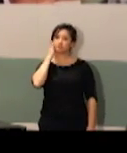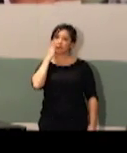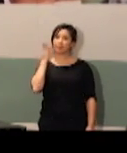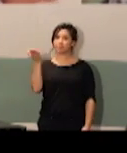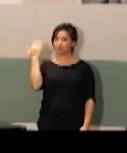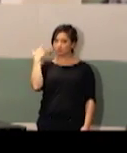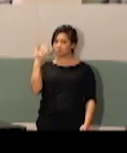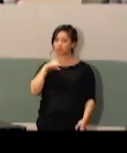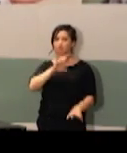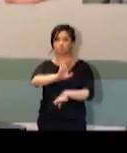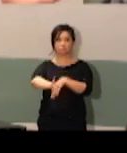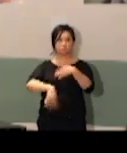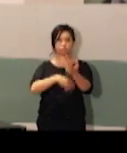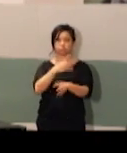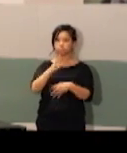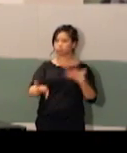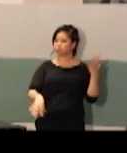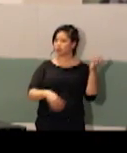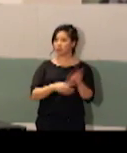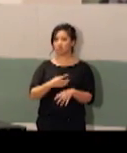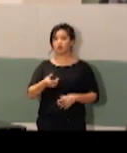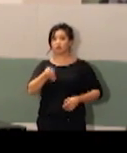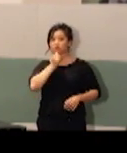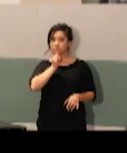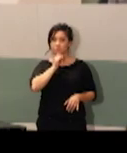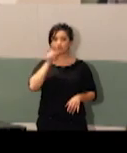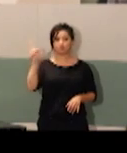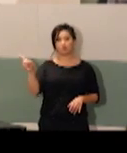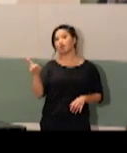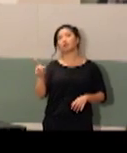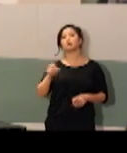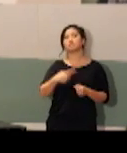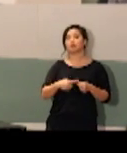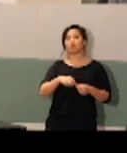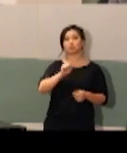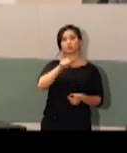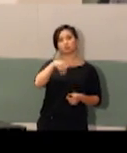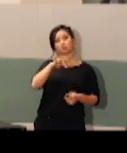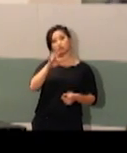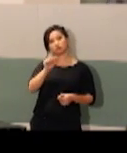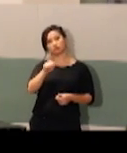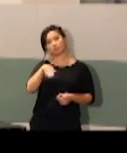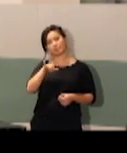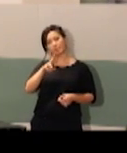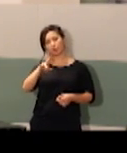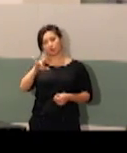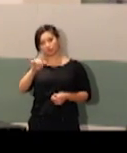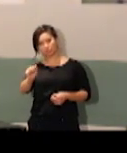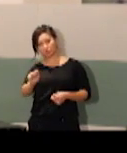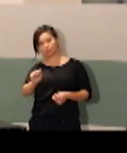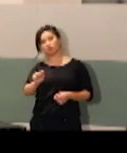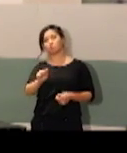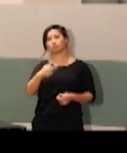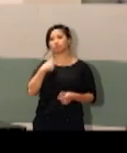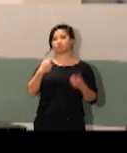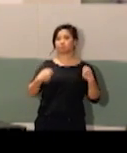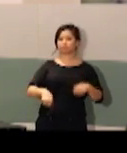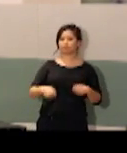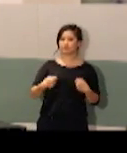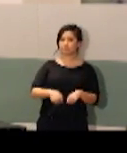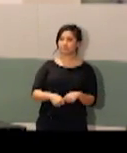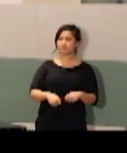tremendo. Assim como peguei o Hospital de Santa Maria, que tive que fazer uma... Tinha até o